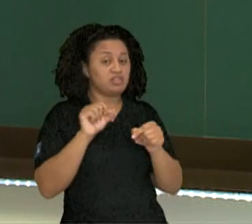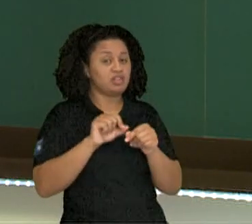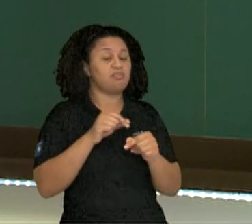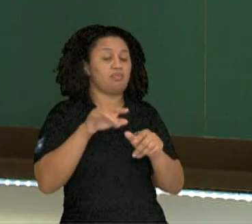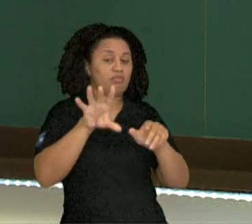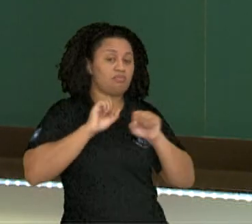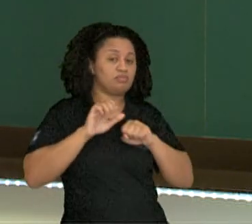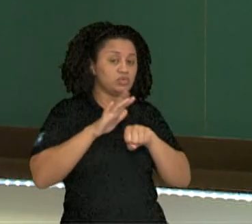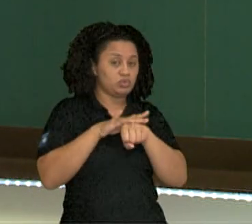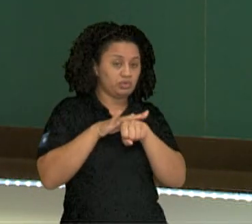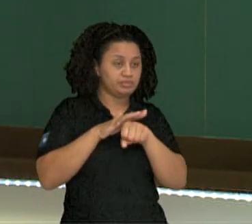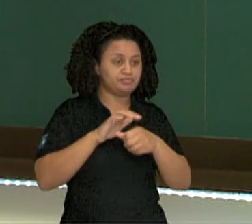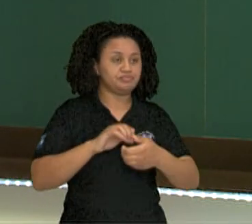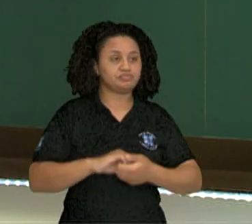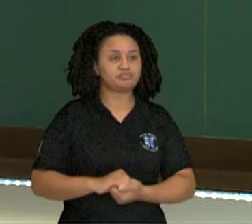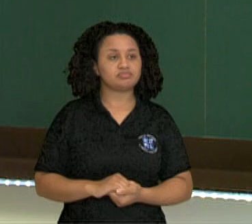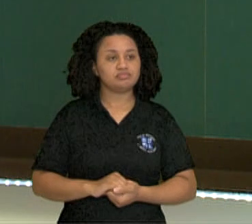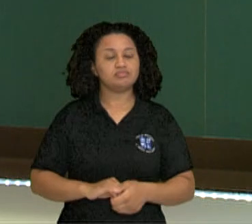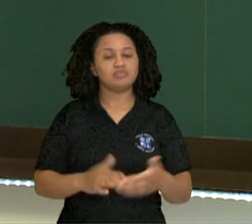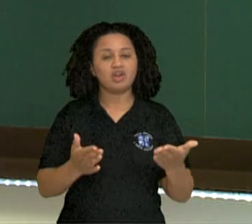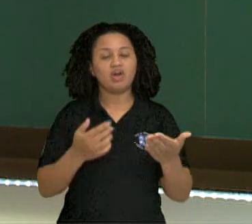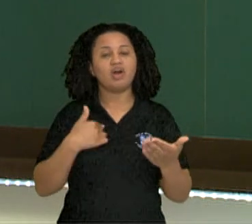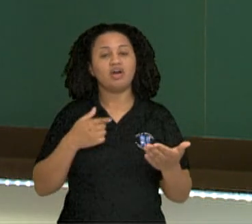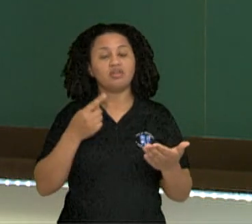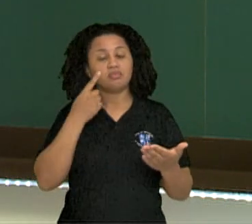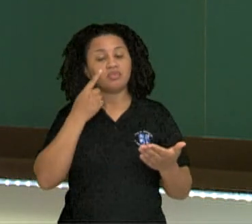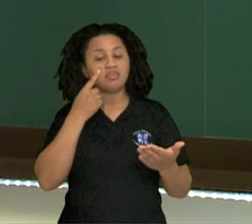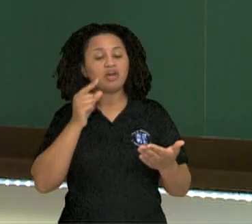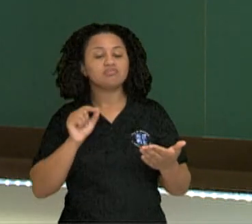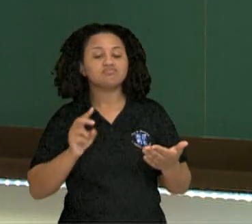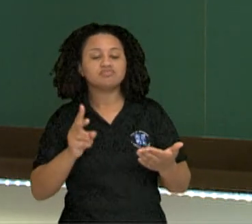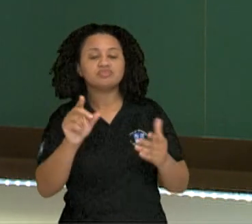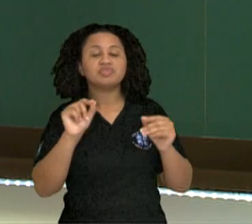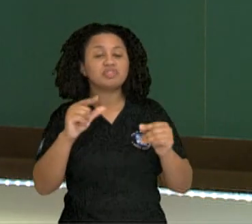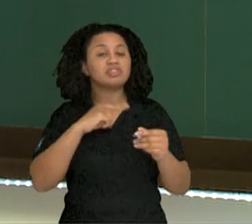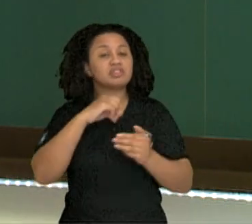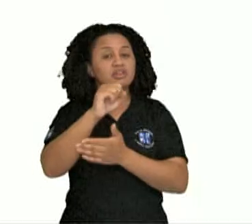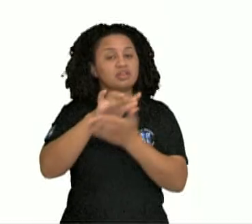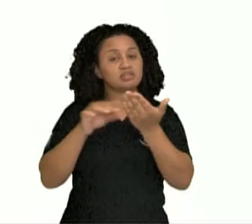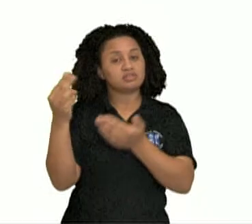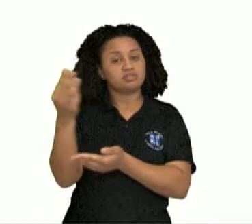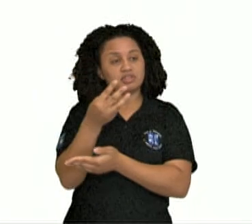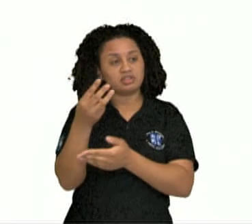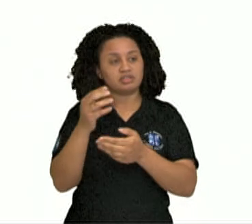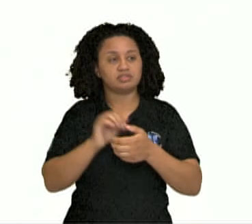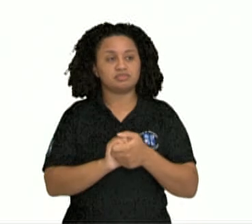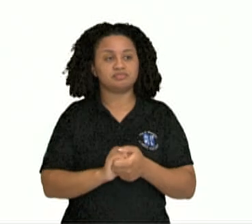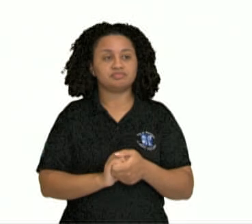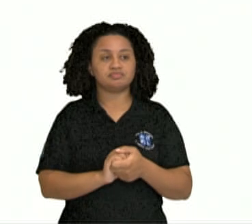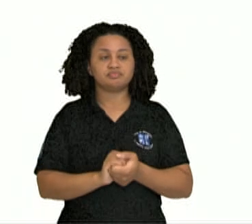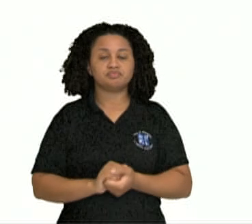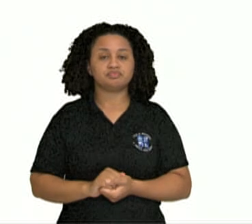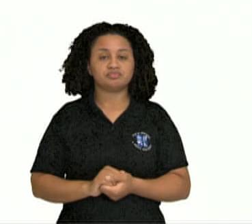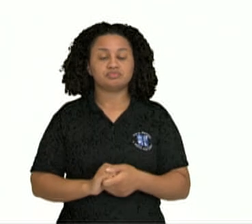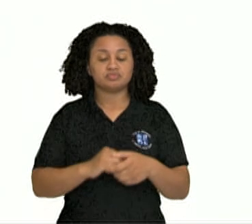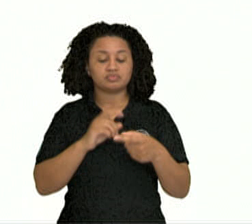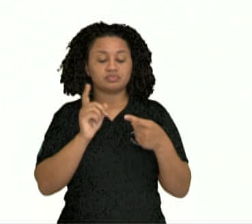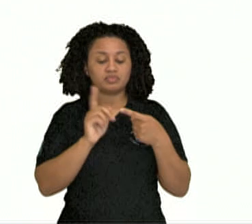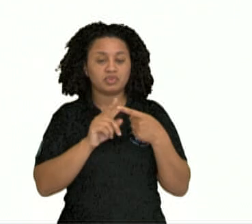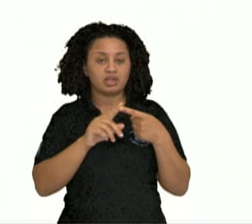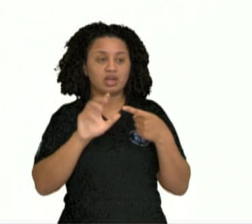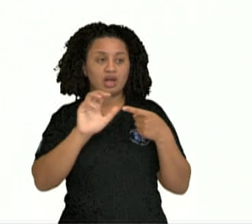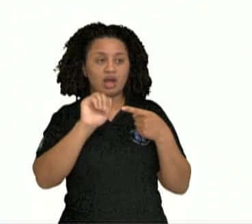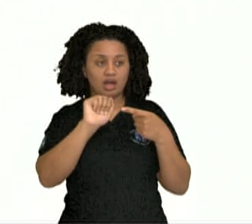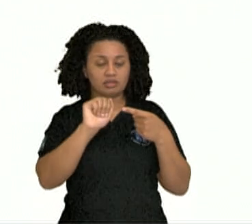tá? Vamos ver aí, a continuação temos a nossa atividade. De que tema trata o